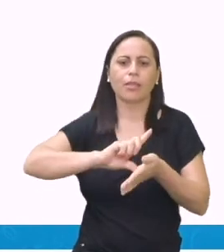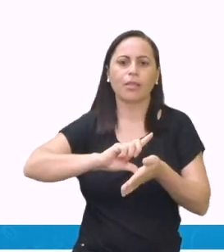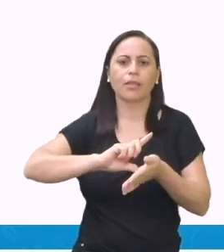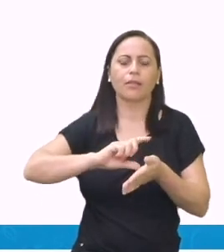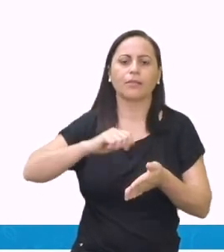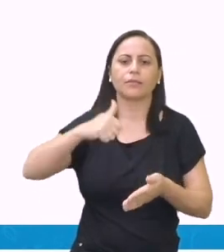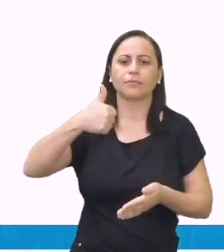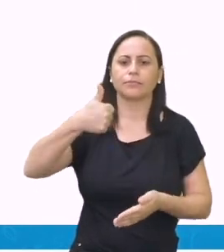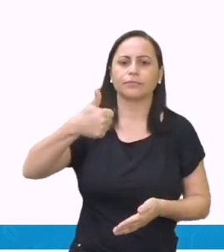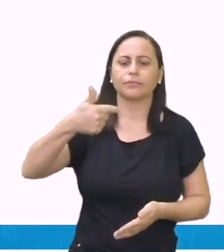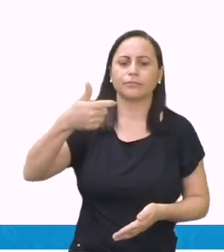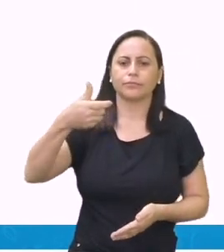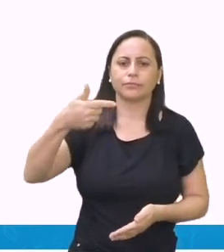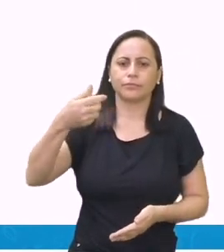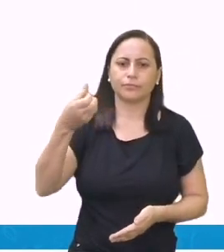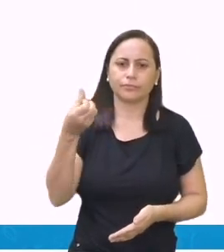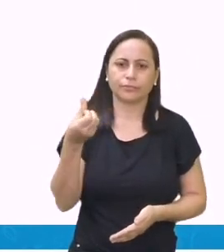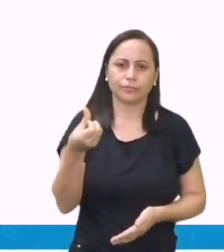16º.